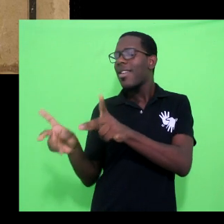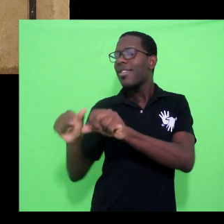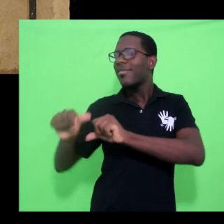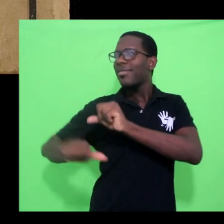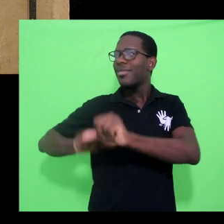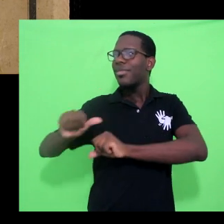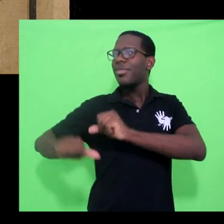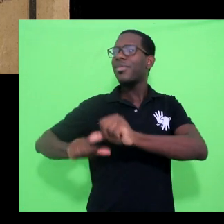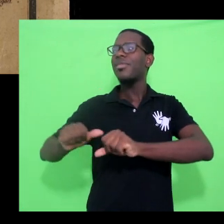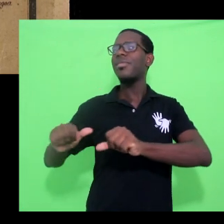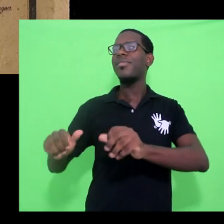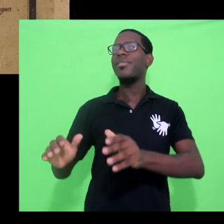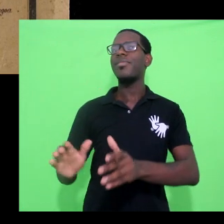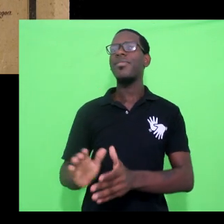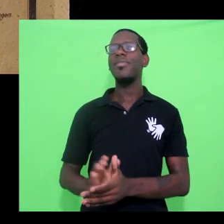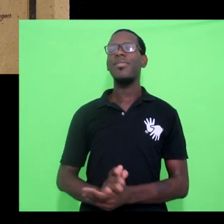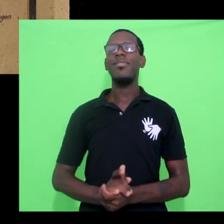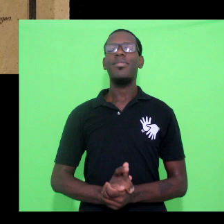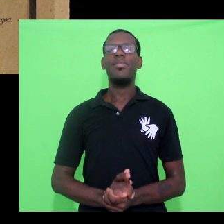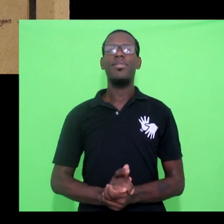tornou.